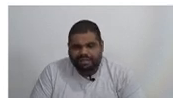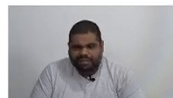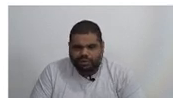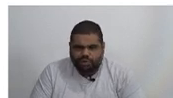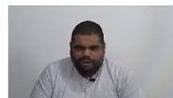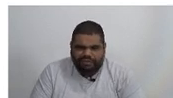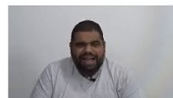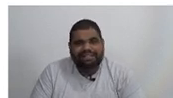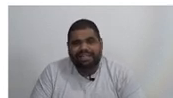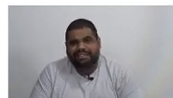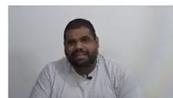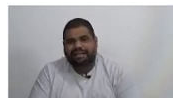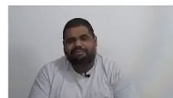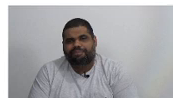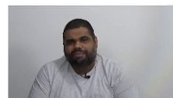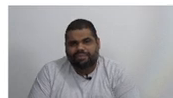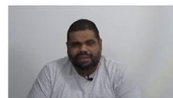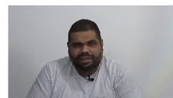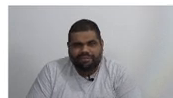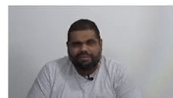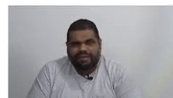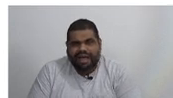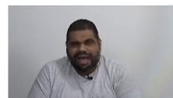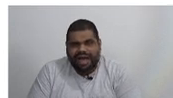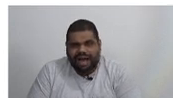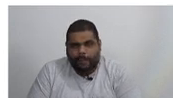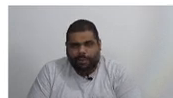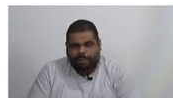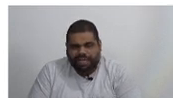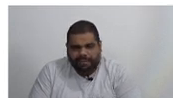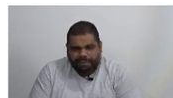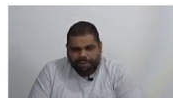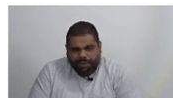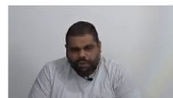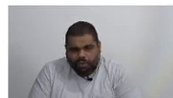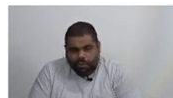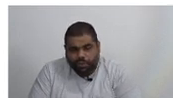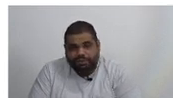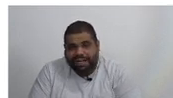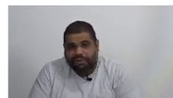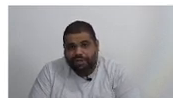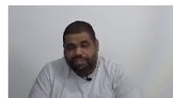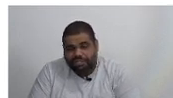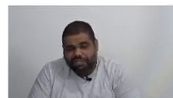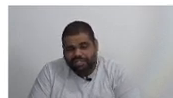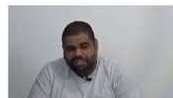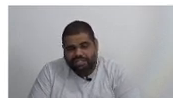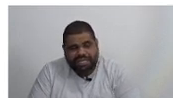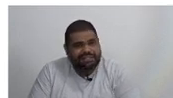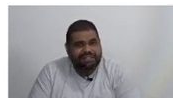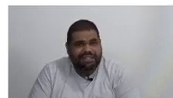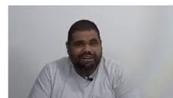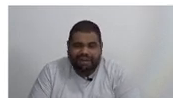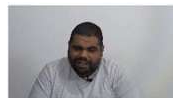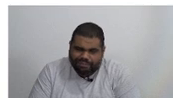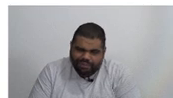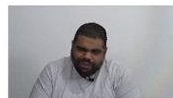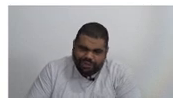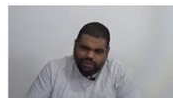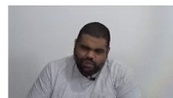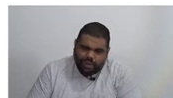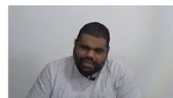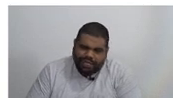Então, só vai atender ao problema os valores de x nesse